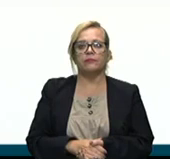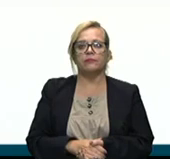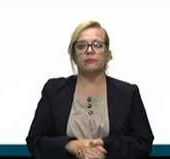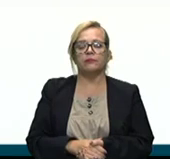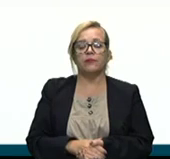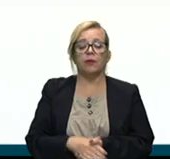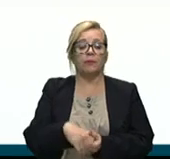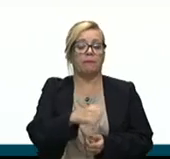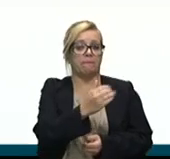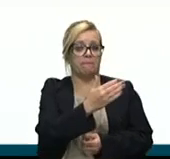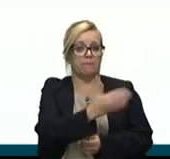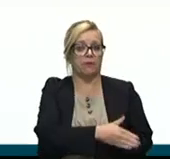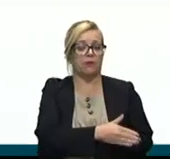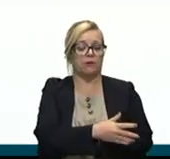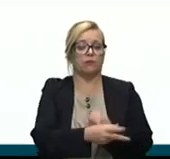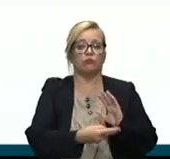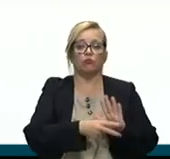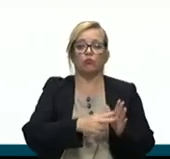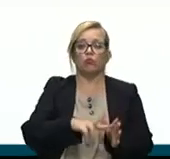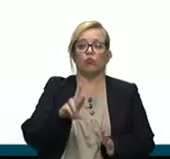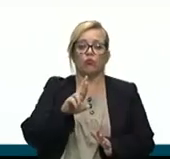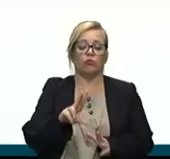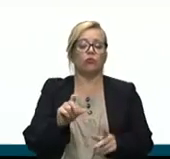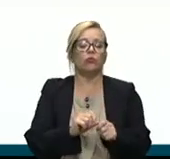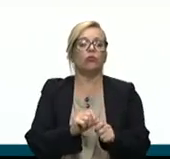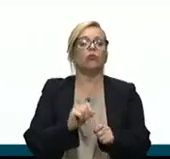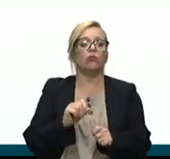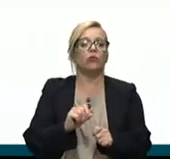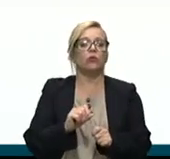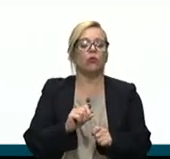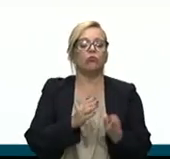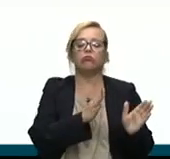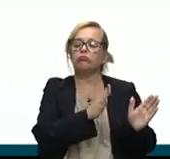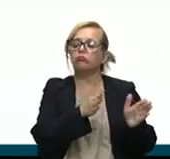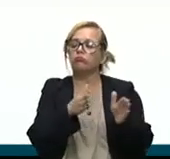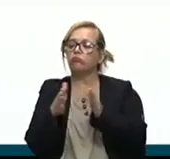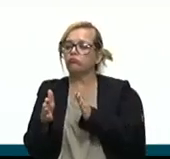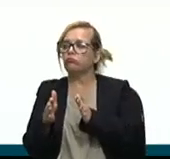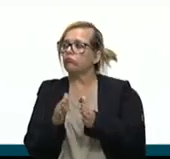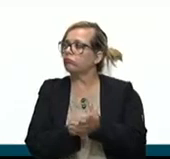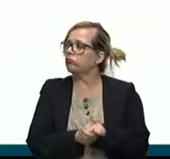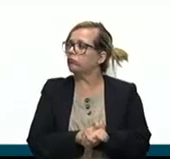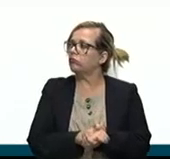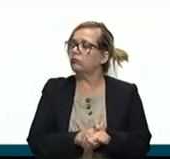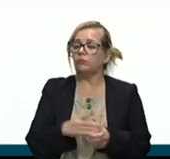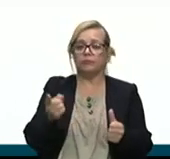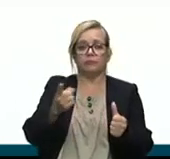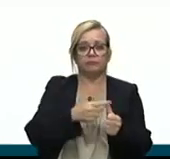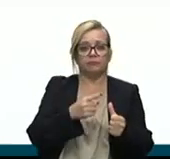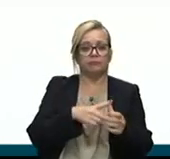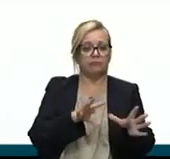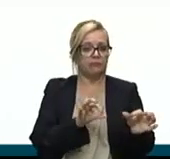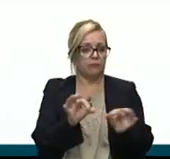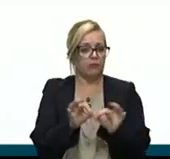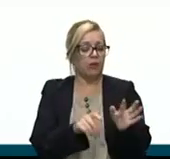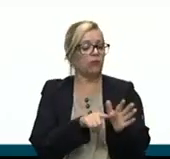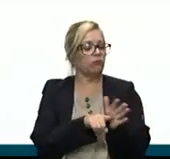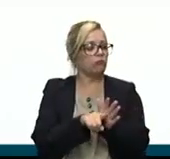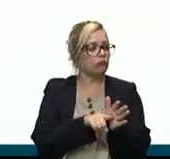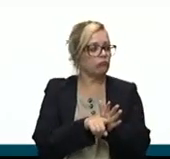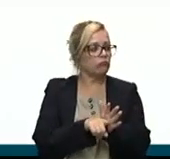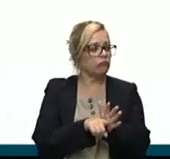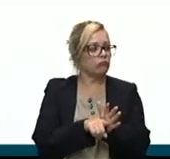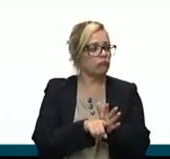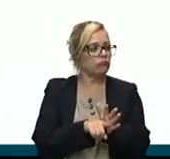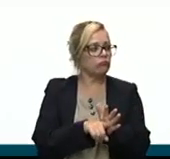Para testar a significância de R, executamos os seguintes passos. Passo 1, elaborar as hipóteses. Então,